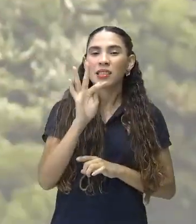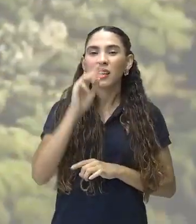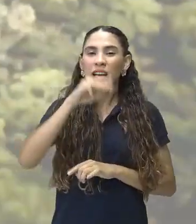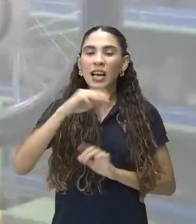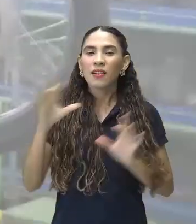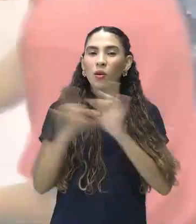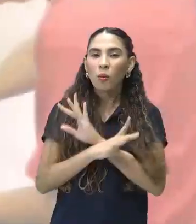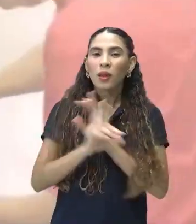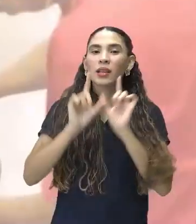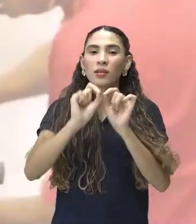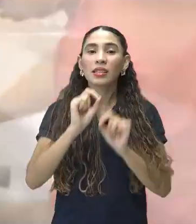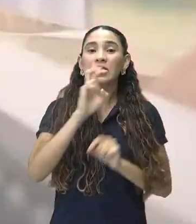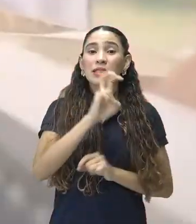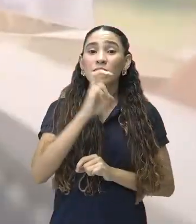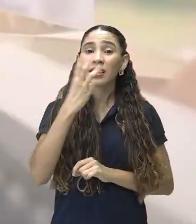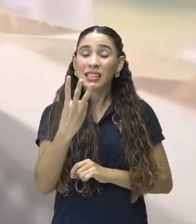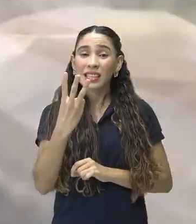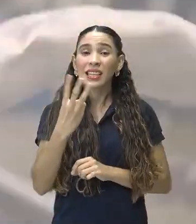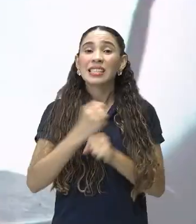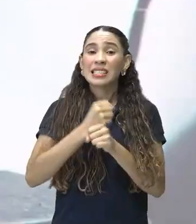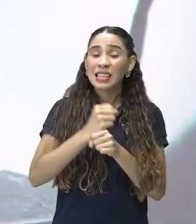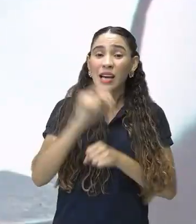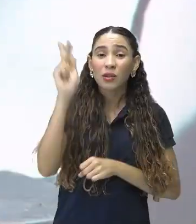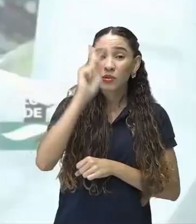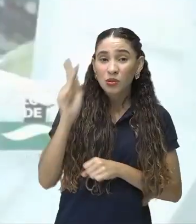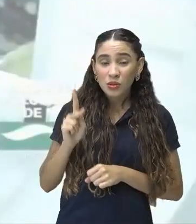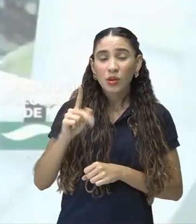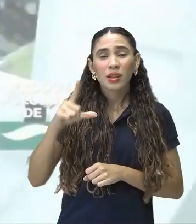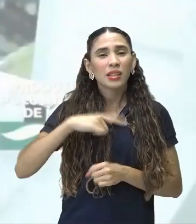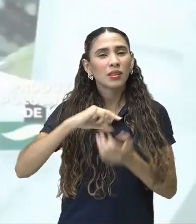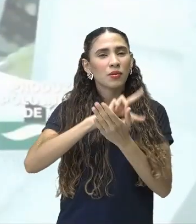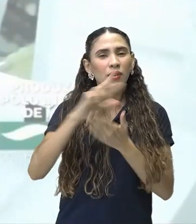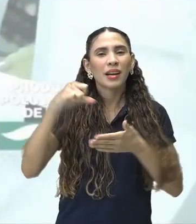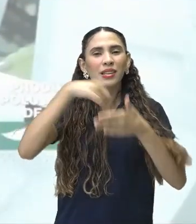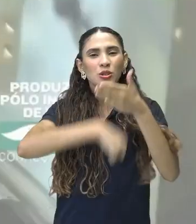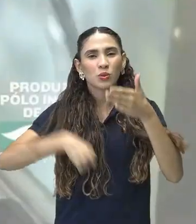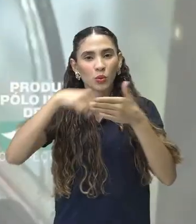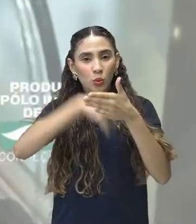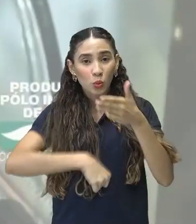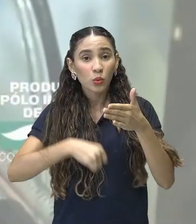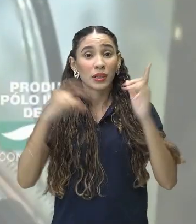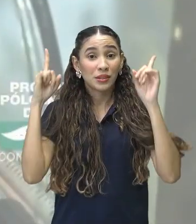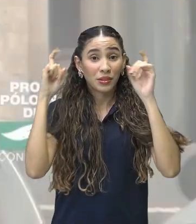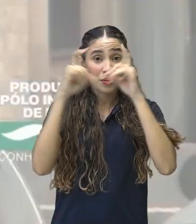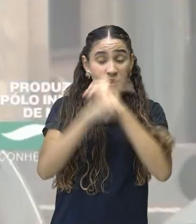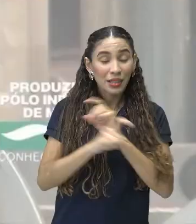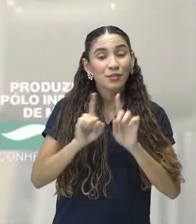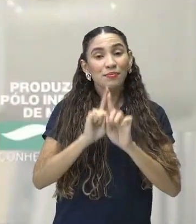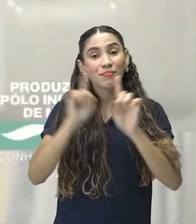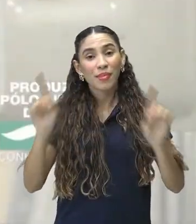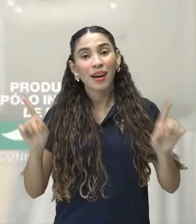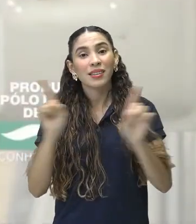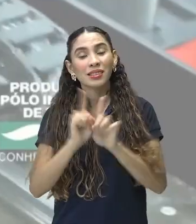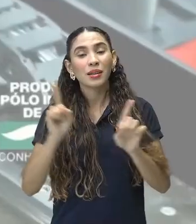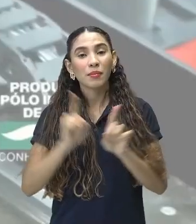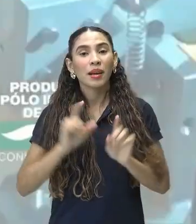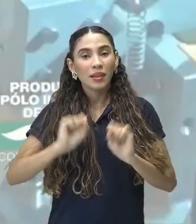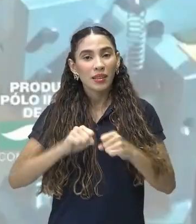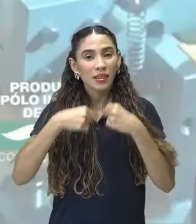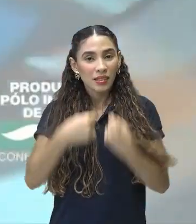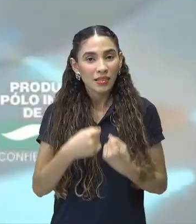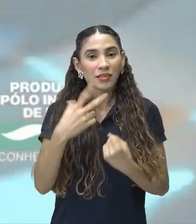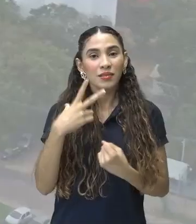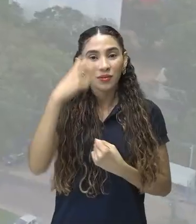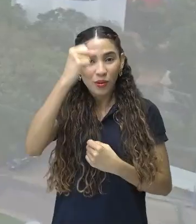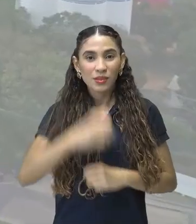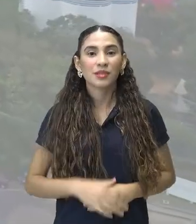completam 53 anos de história, com inúmeras lutas, desafios, mas também com grandes